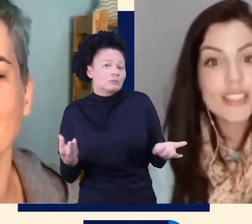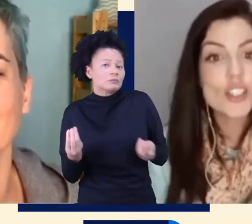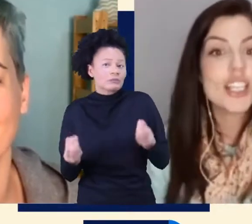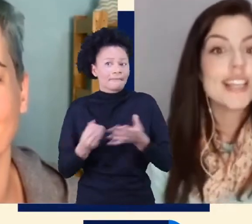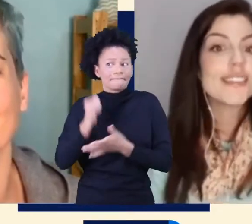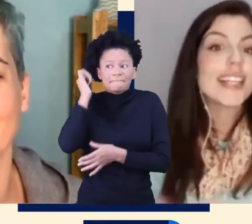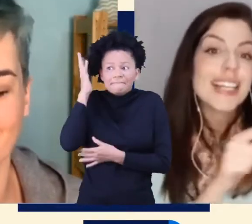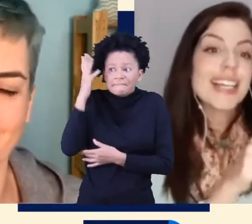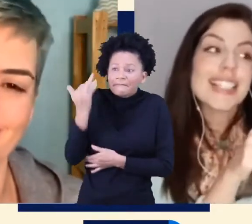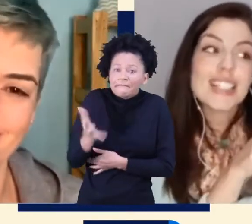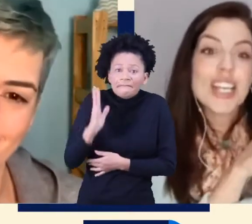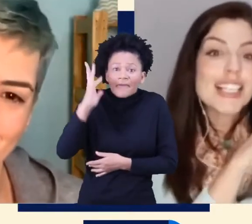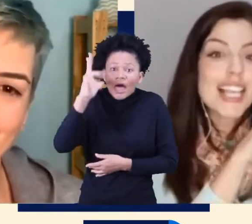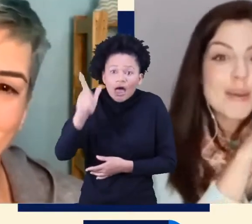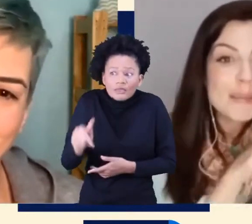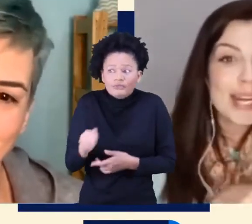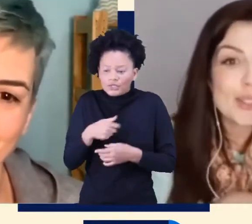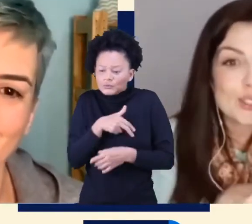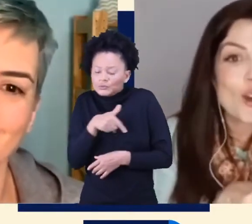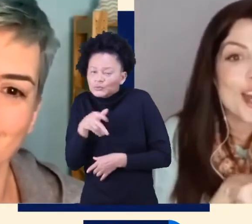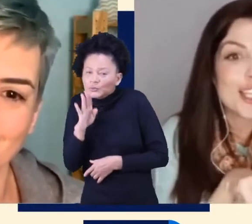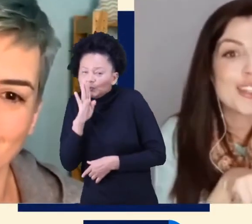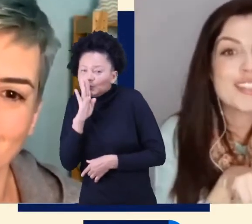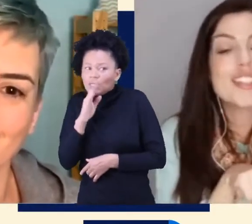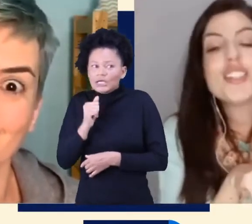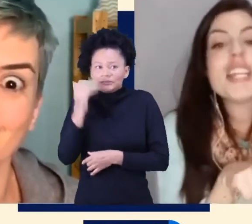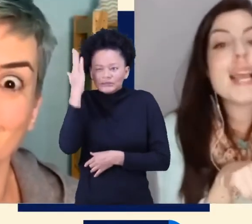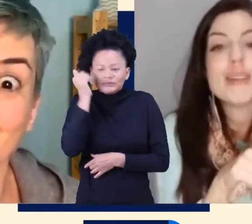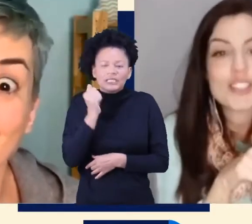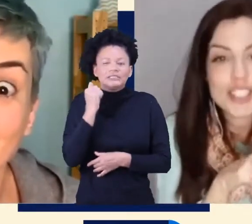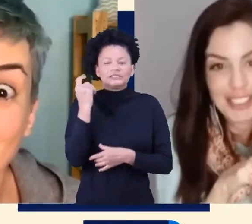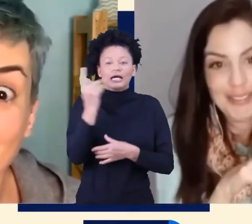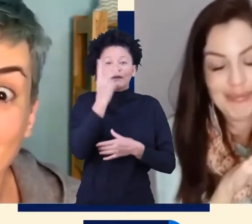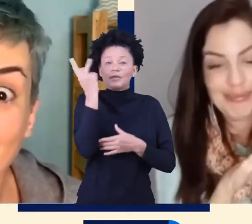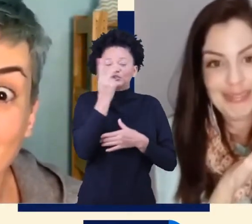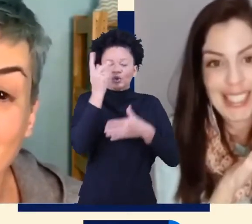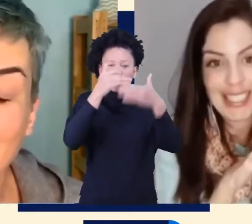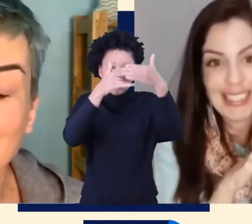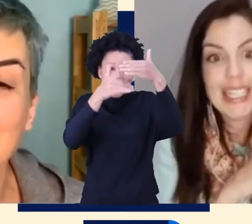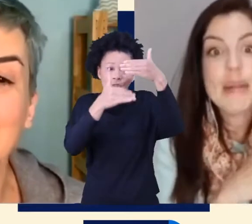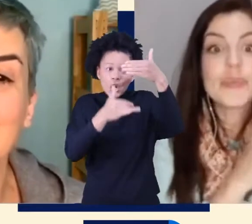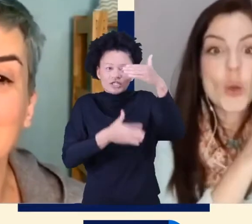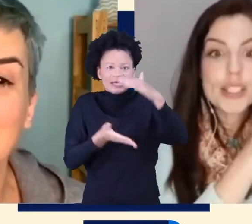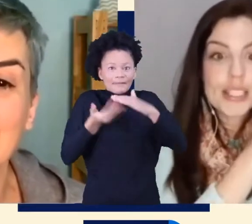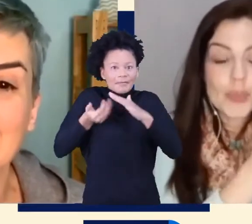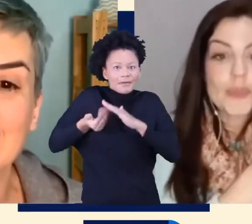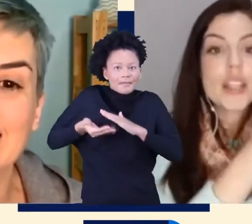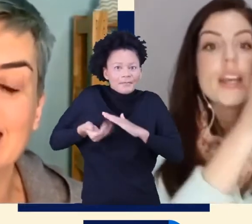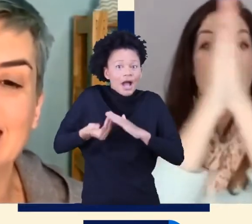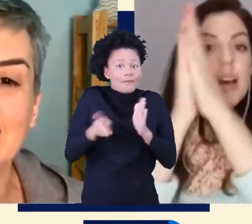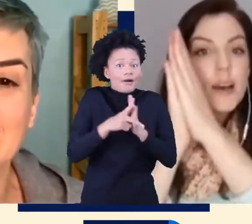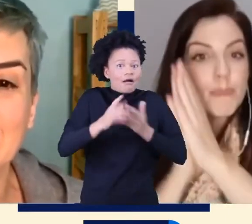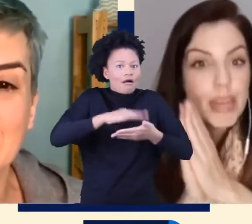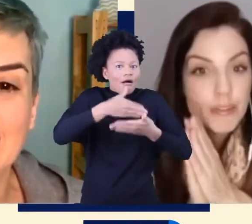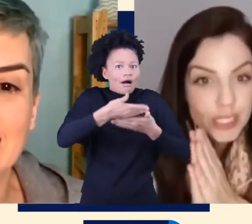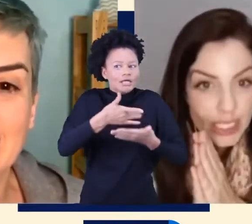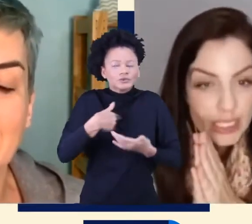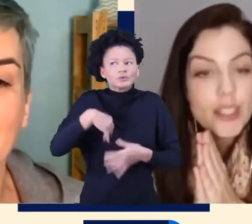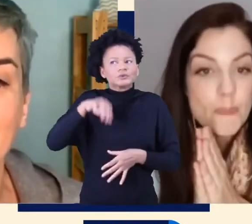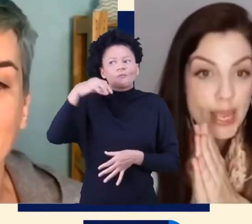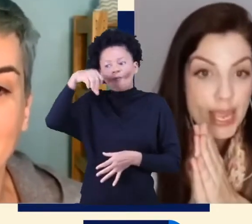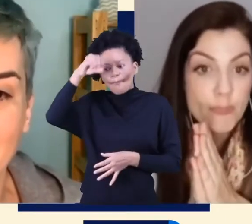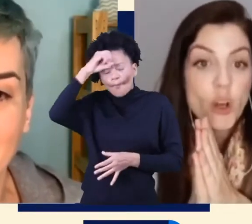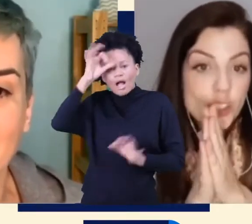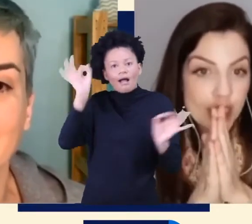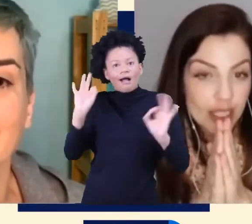vai ali quietinho, tem criança que já sabe apagar o histórico e a gente nem imagina, né? Então, assim,